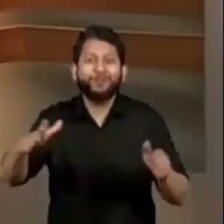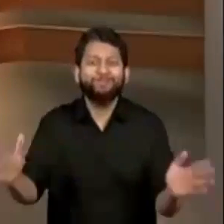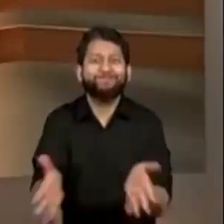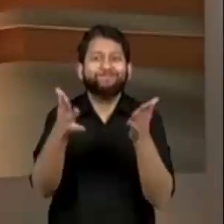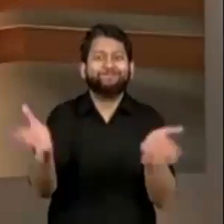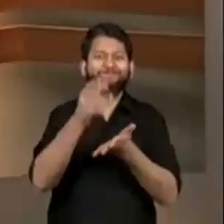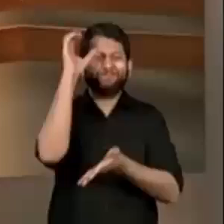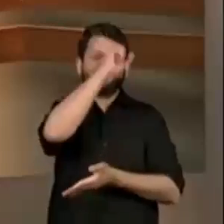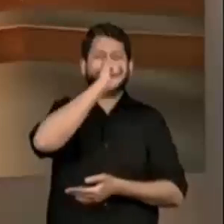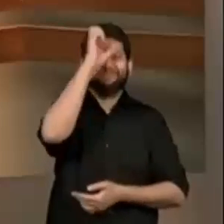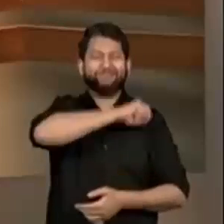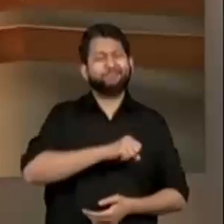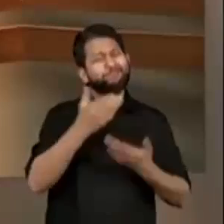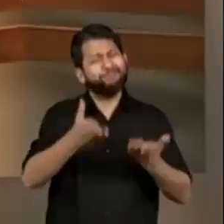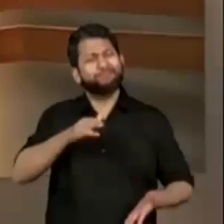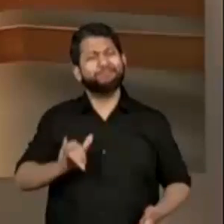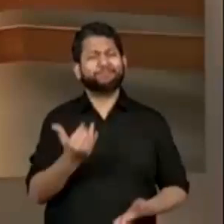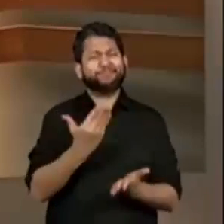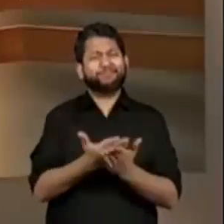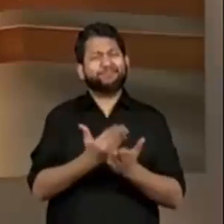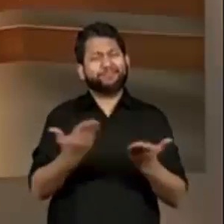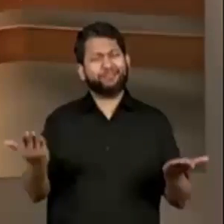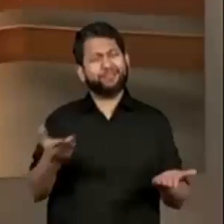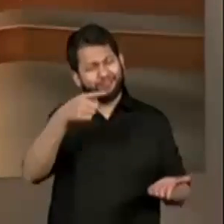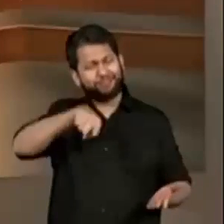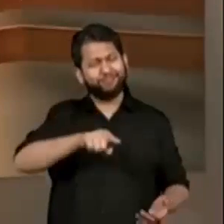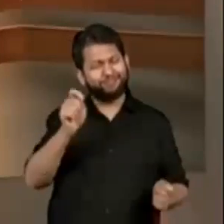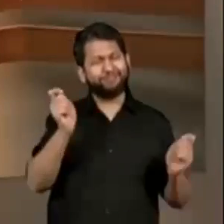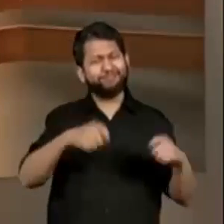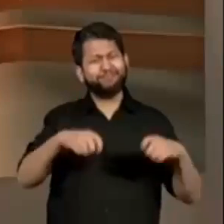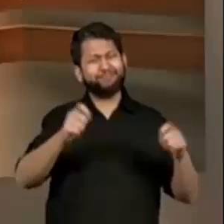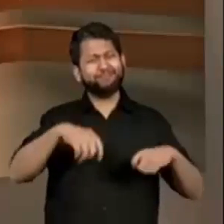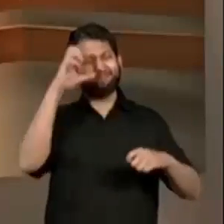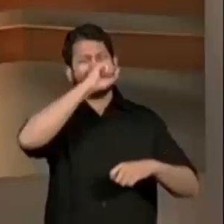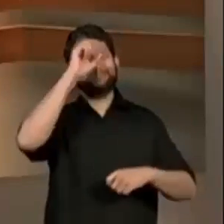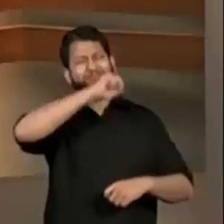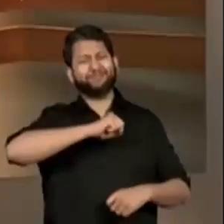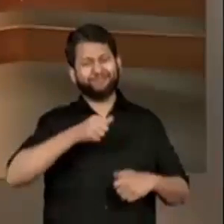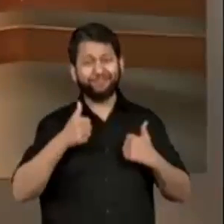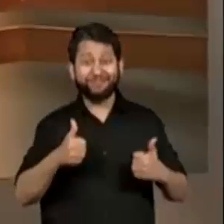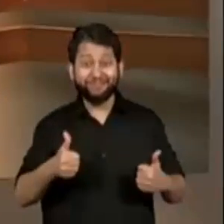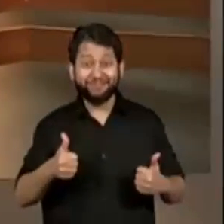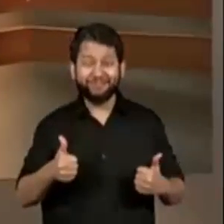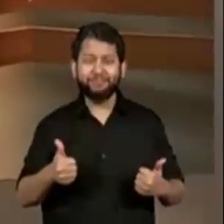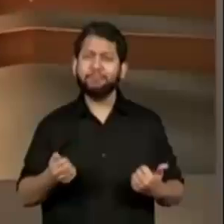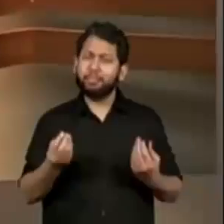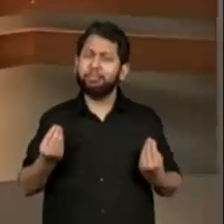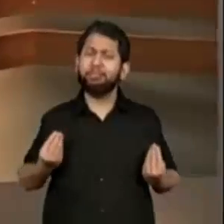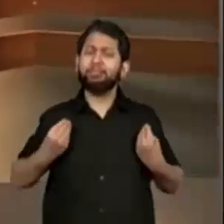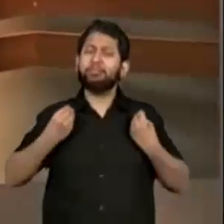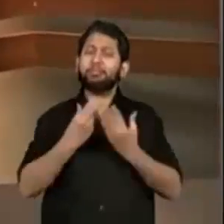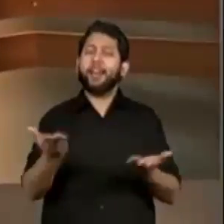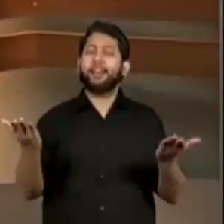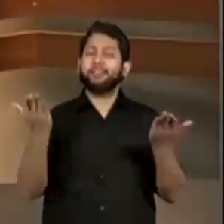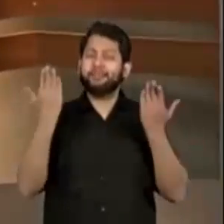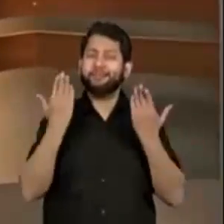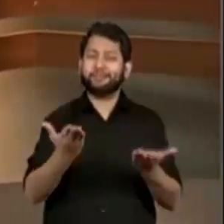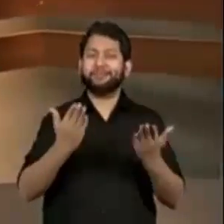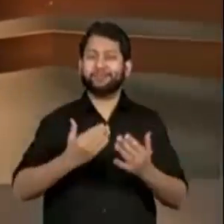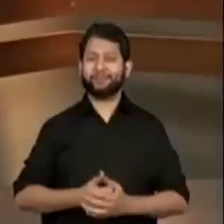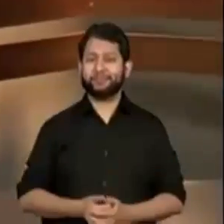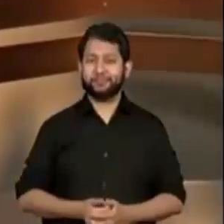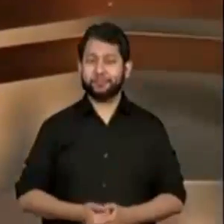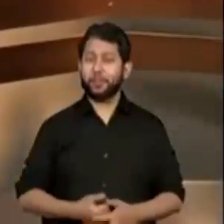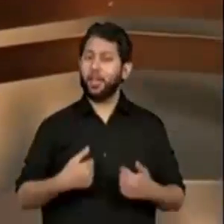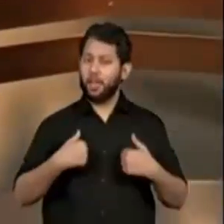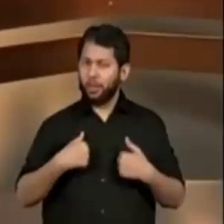porque a aula é feita para todos vocês que estão aí nos assistindo, certo? E aí, eu tô sempre ali nas